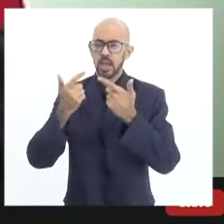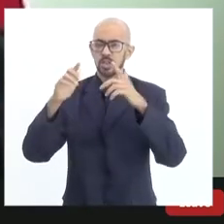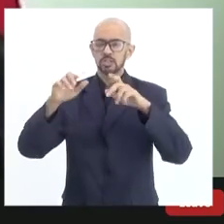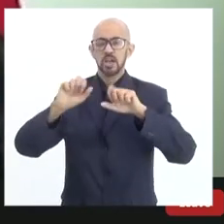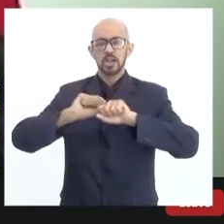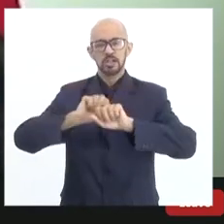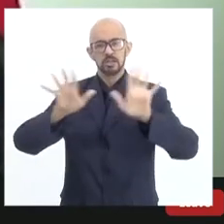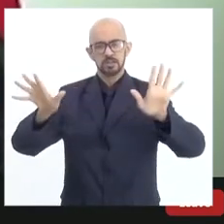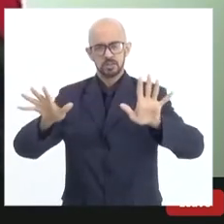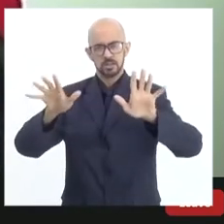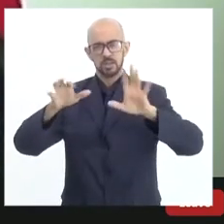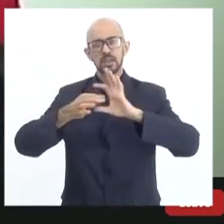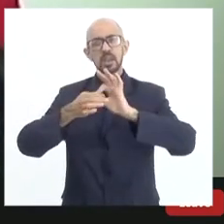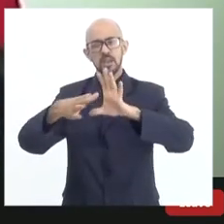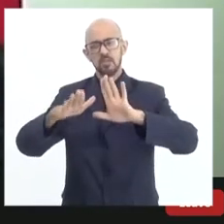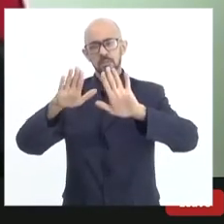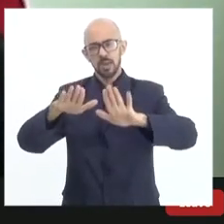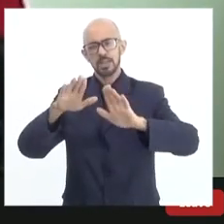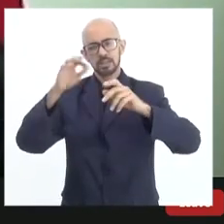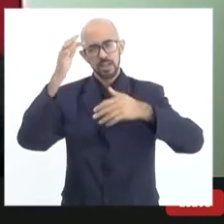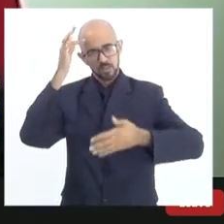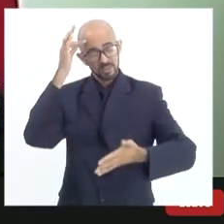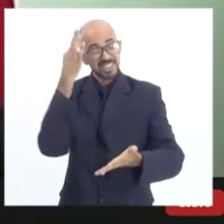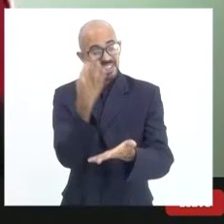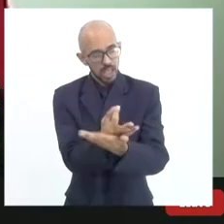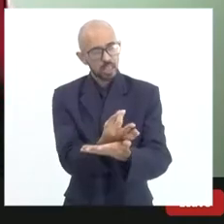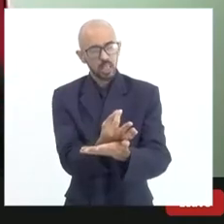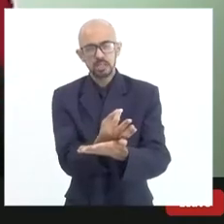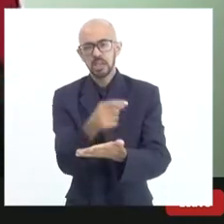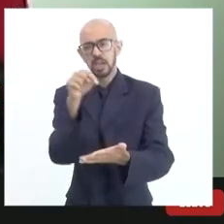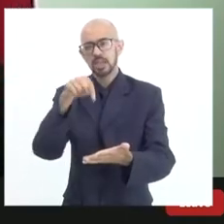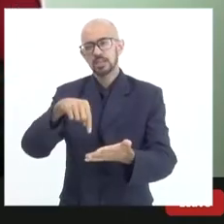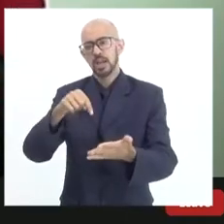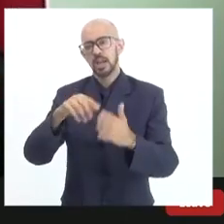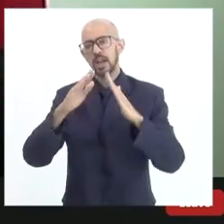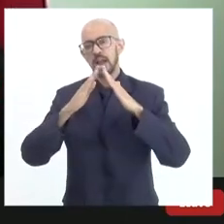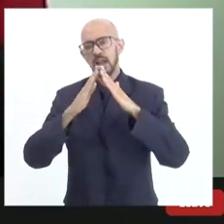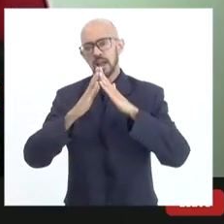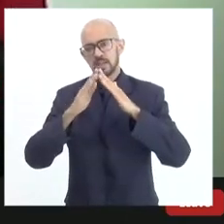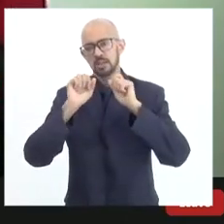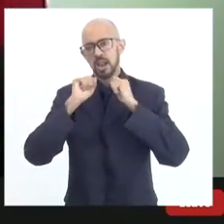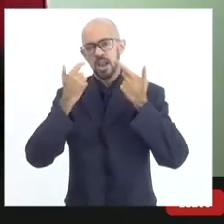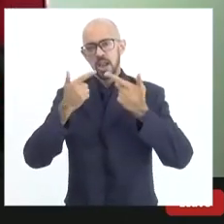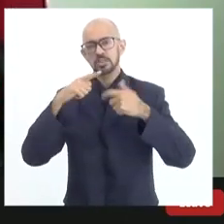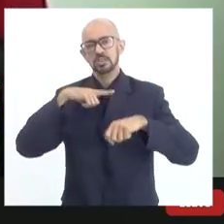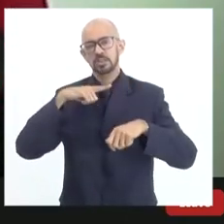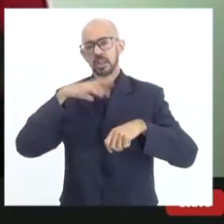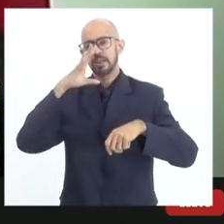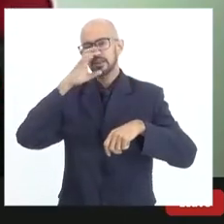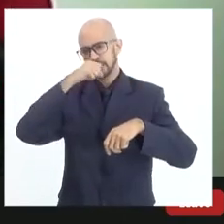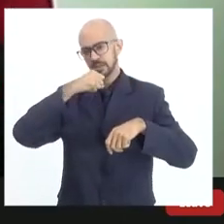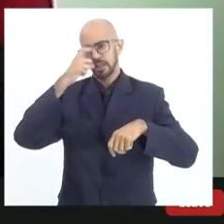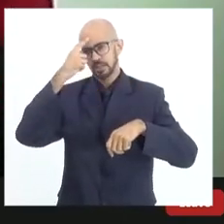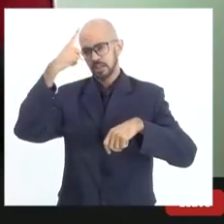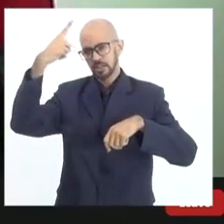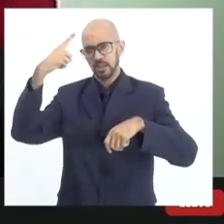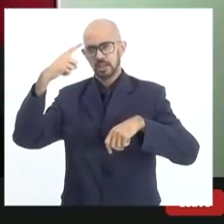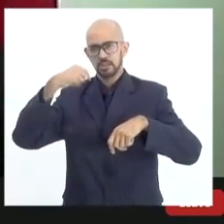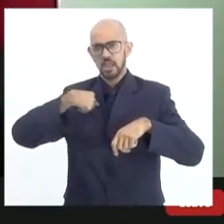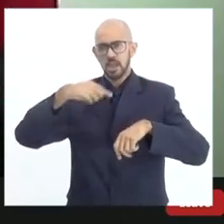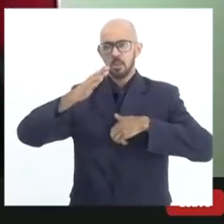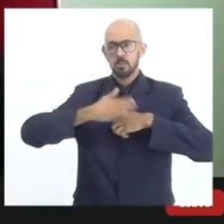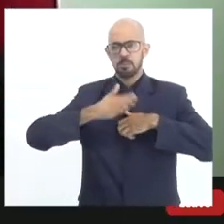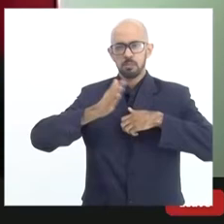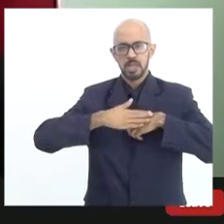tenha certeza que essa casa oferecerá resistência a essas ideias. Eu mesma tive a oportunidade de